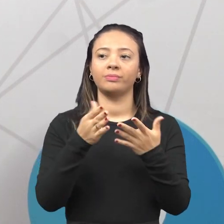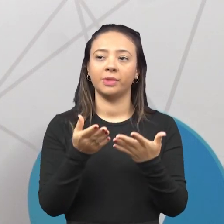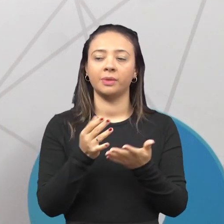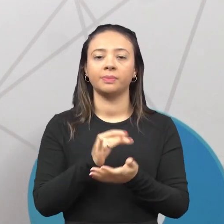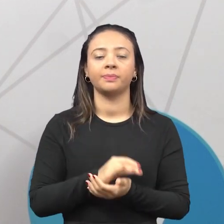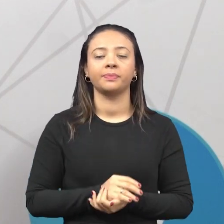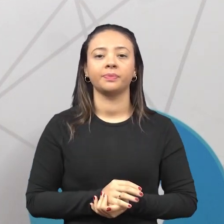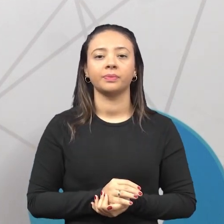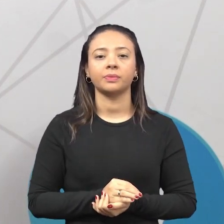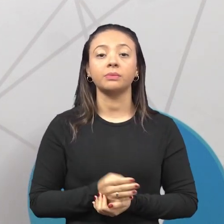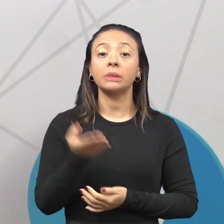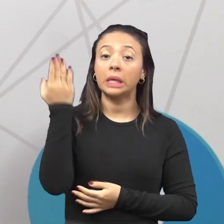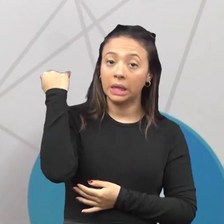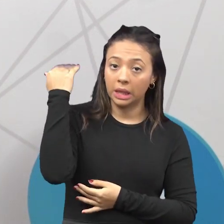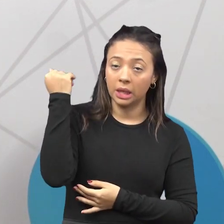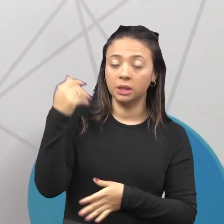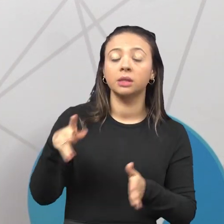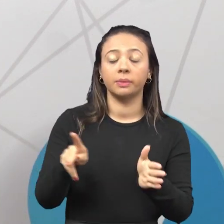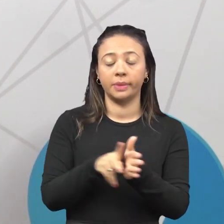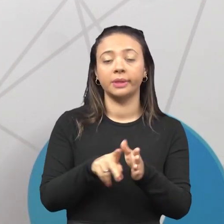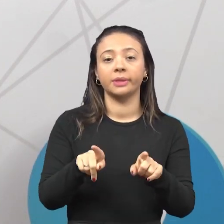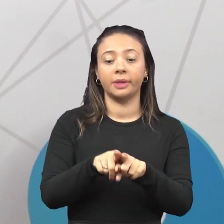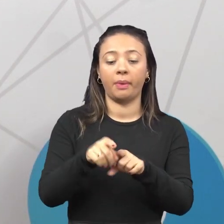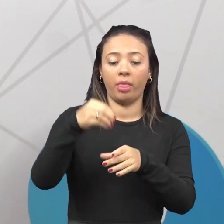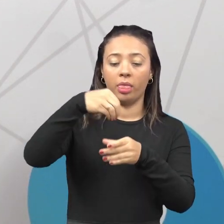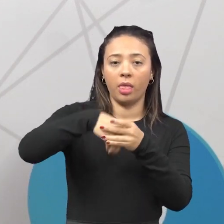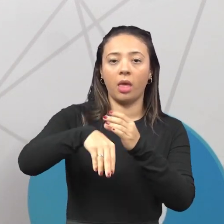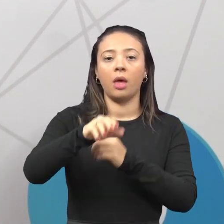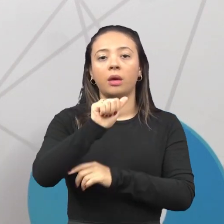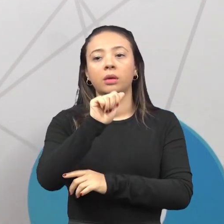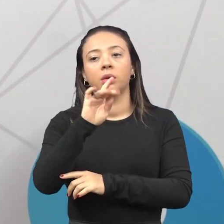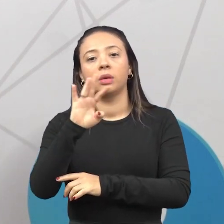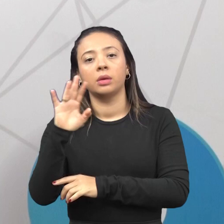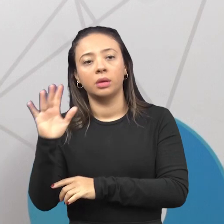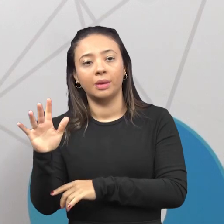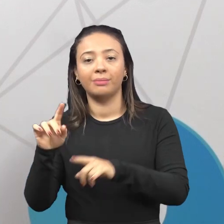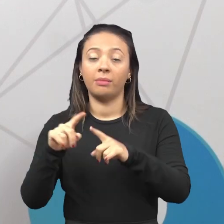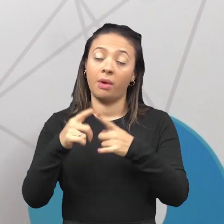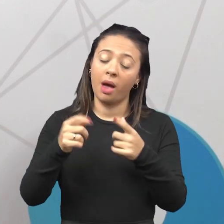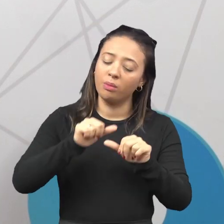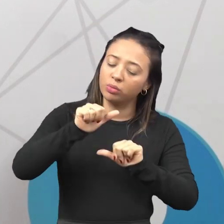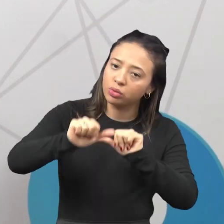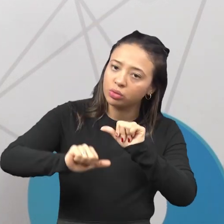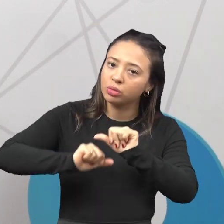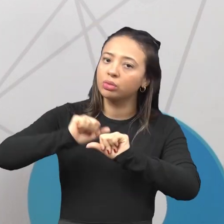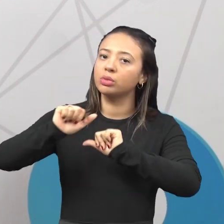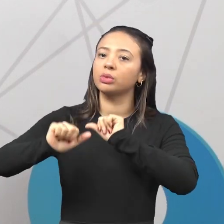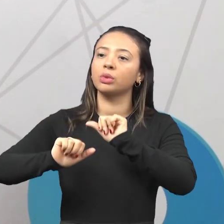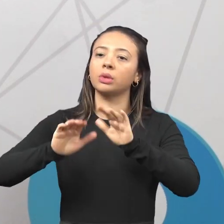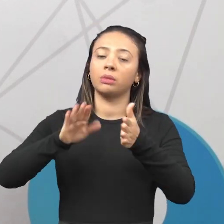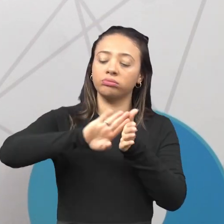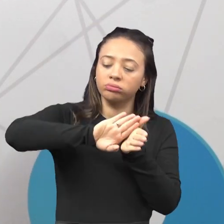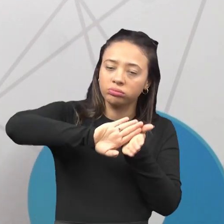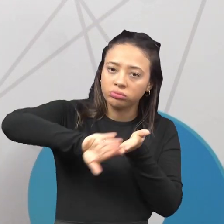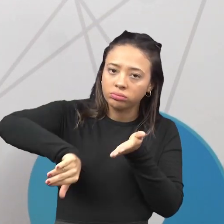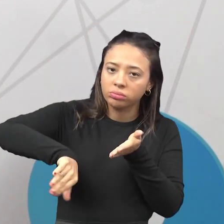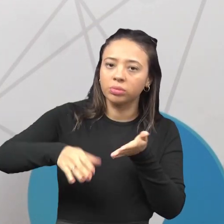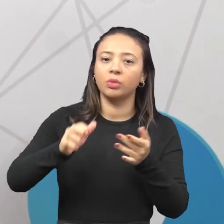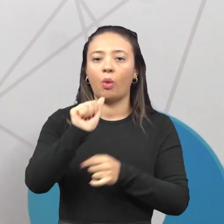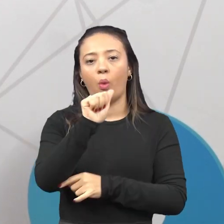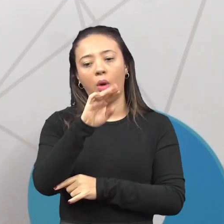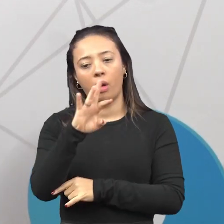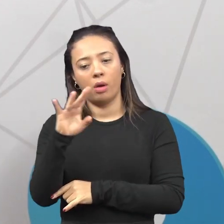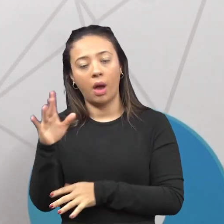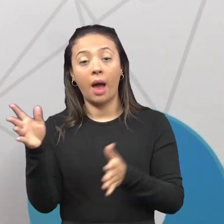faziam parte do alfabeto, e a gente dizia que o alfabeto espanhol tinha 29 letras, mas depois de uma reforma ortográfica, tiraram elas do alfabeto